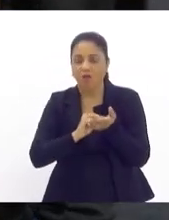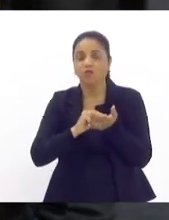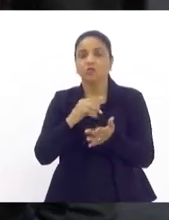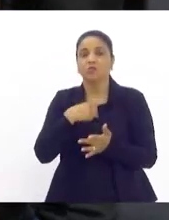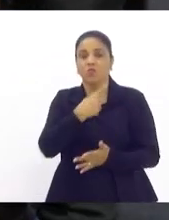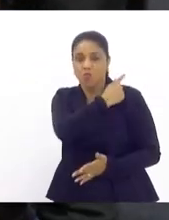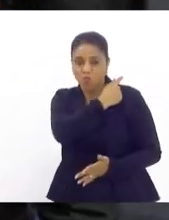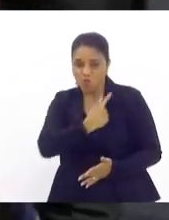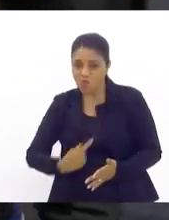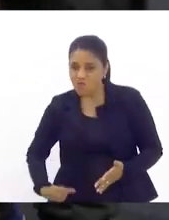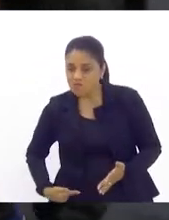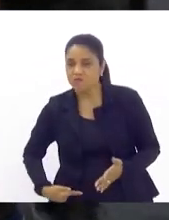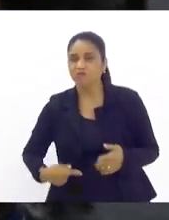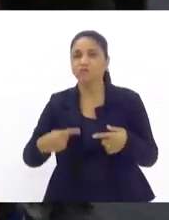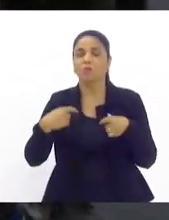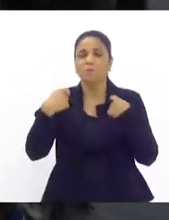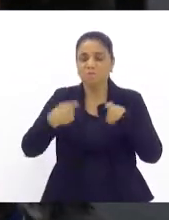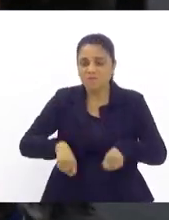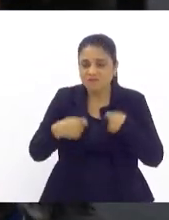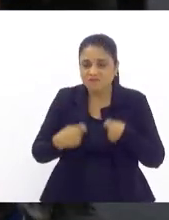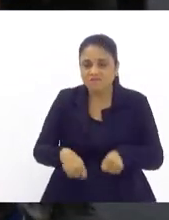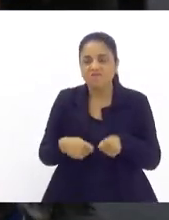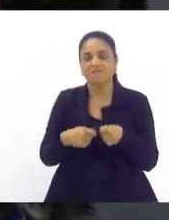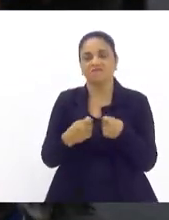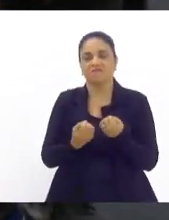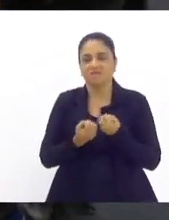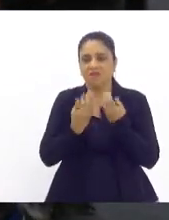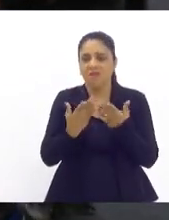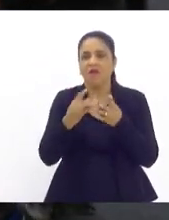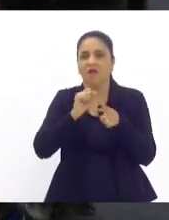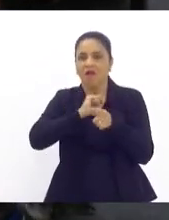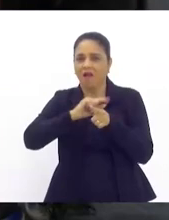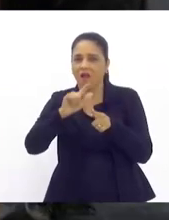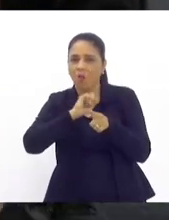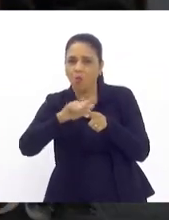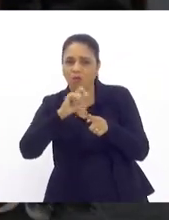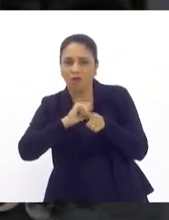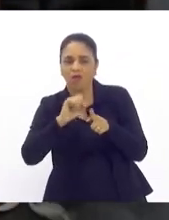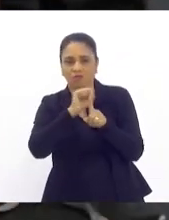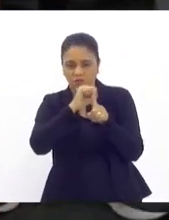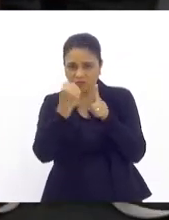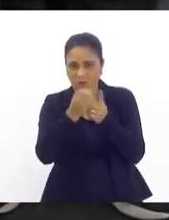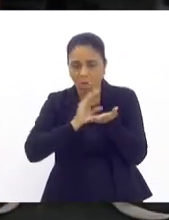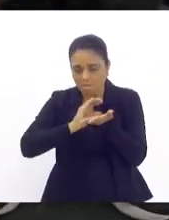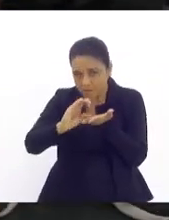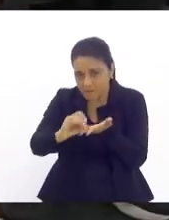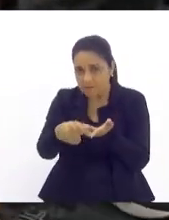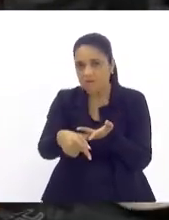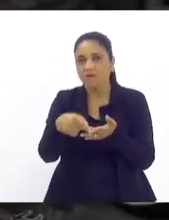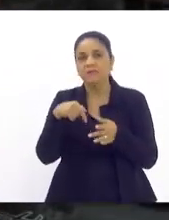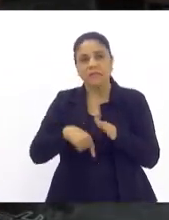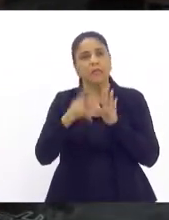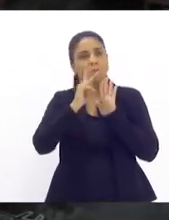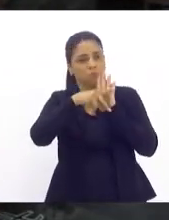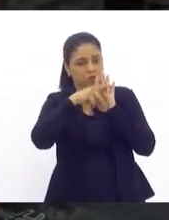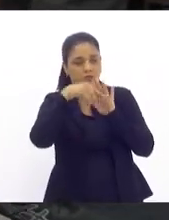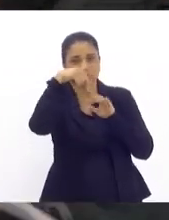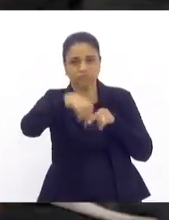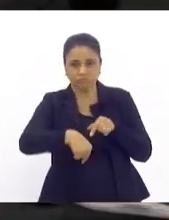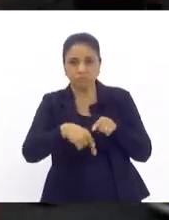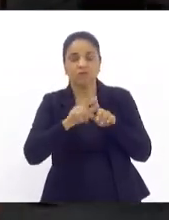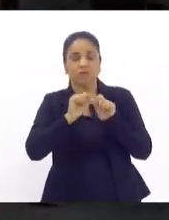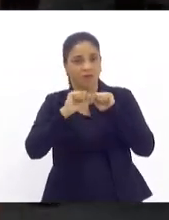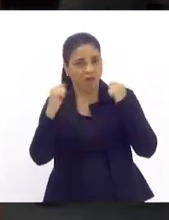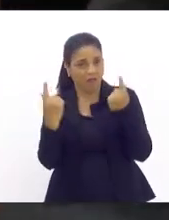precisa garantir o aluguel social para todas as famílias. Tem um projeto de decreto legislativo nessa casa que tramita de minha